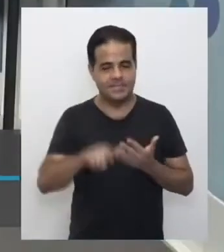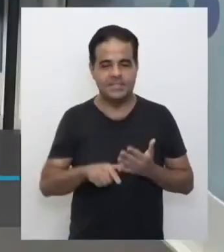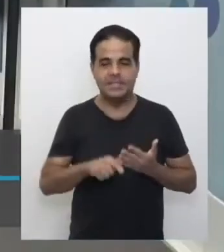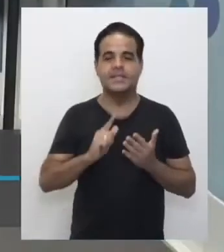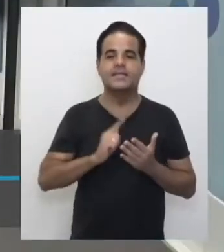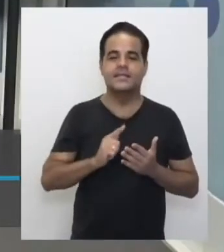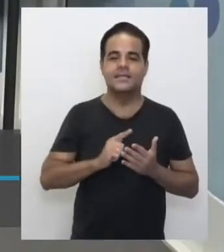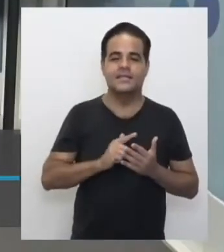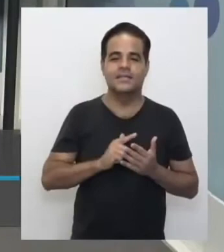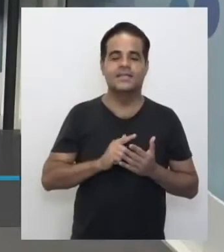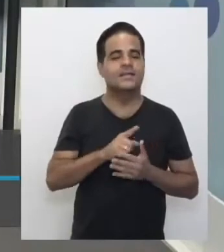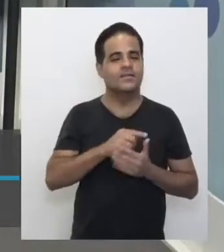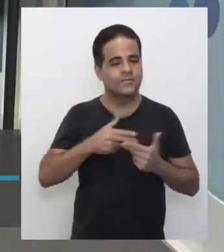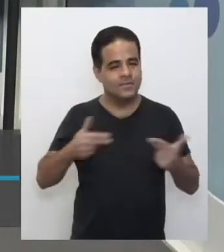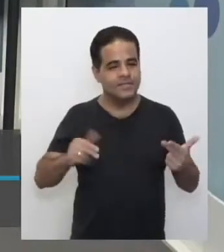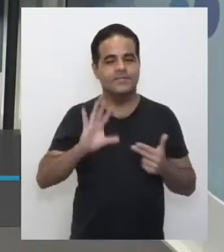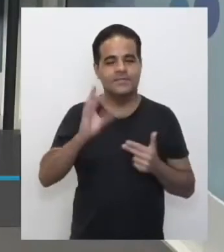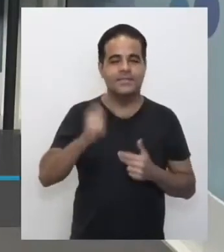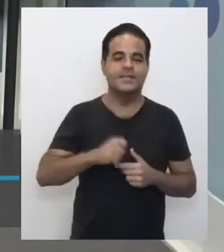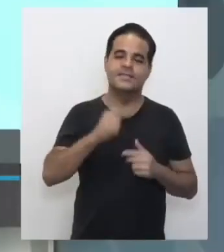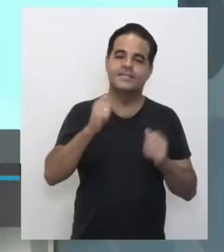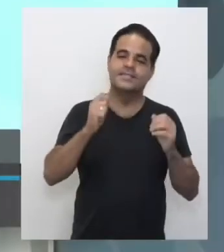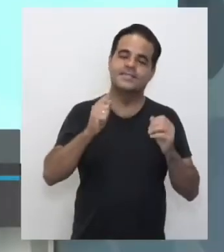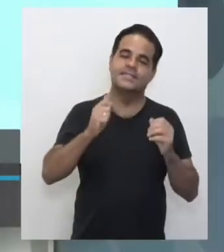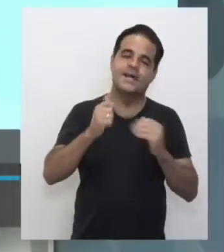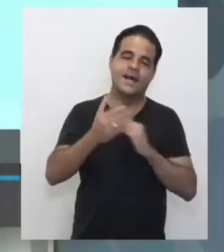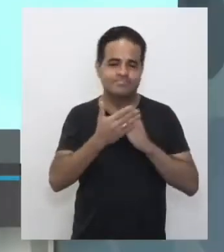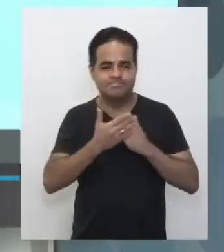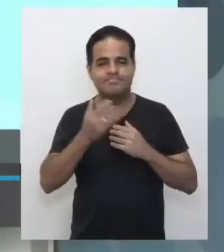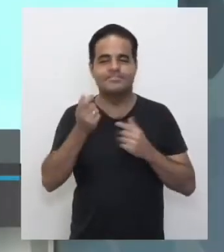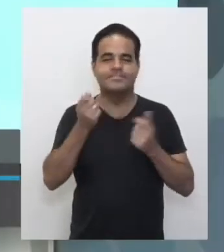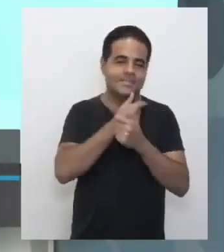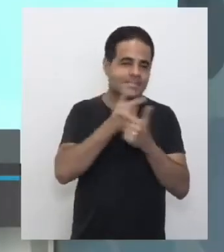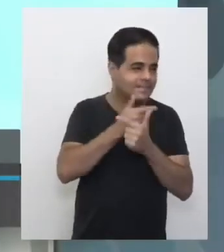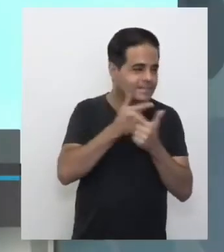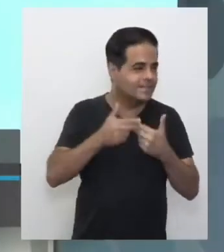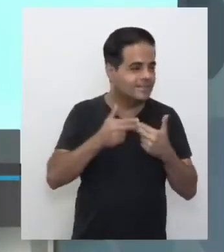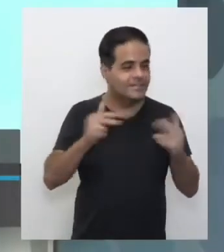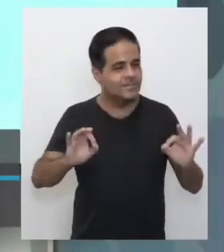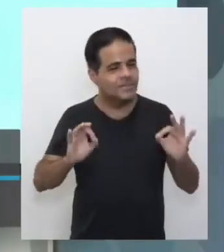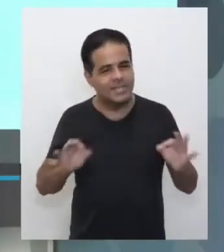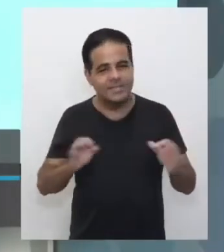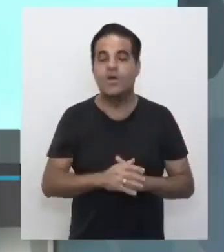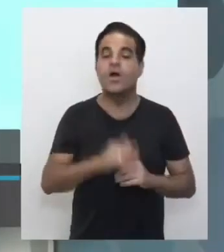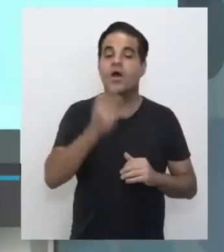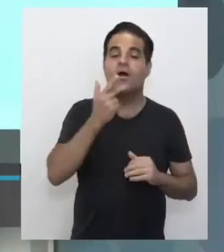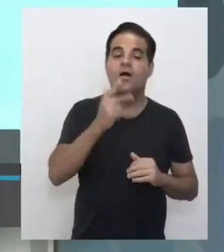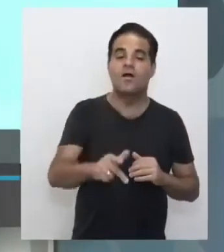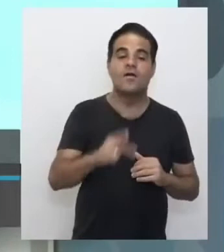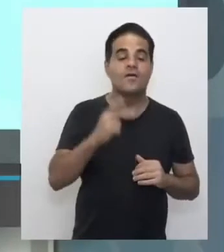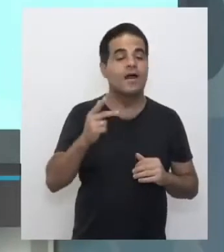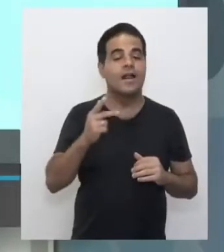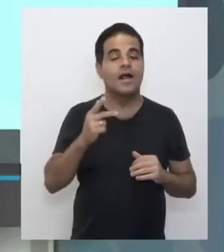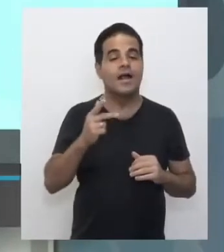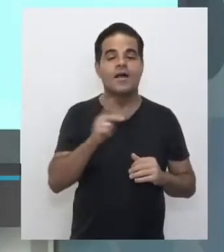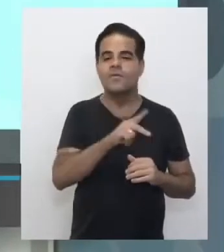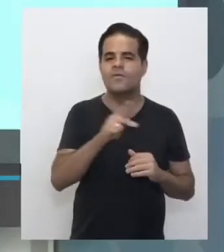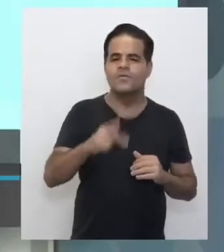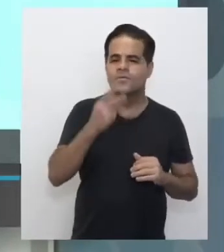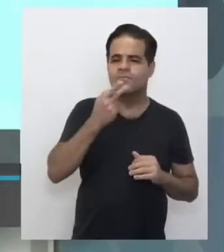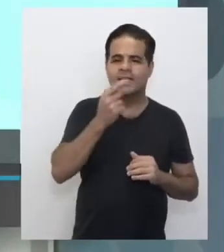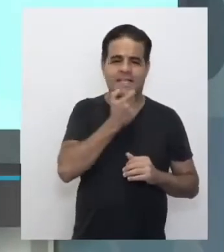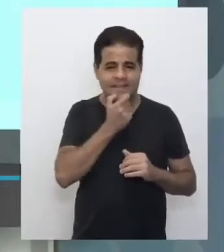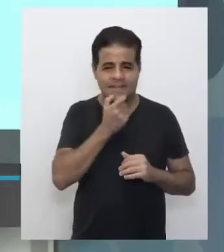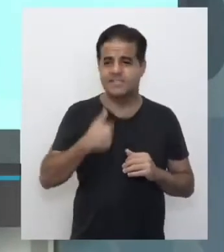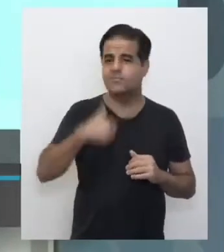aí que fazem a gente rir mesmo, né? Ok, Matheus has a problem. Ok, just kidding. Então, olha só, o pessoal falou aqui no chat, fala, tá, o professor que tá falando inglês,